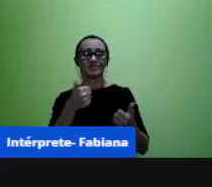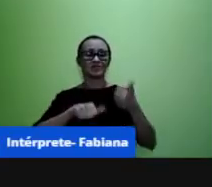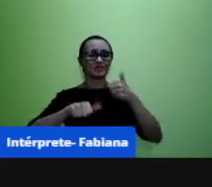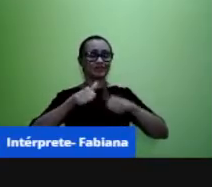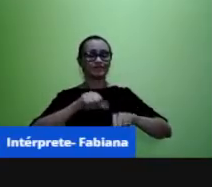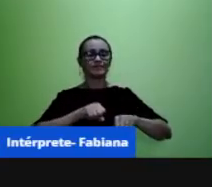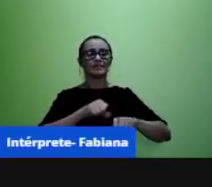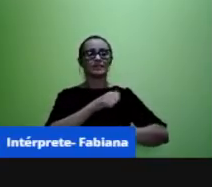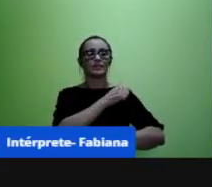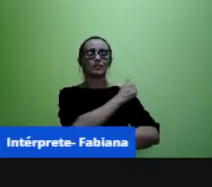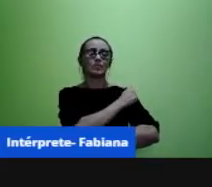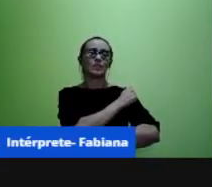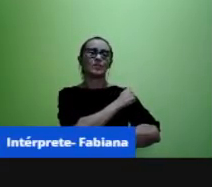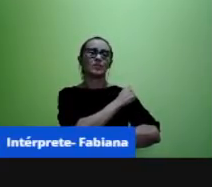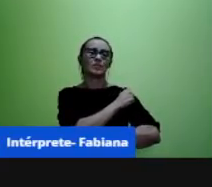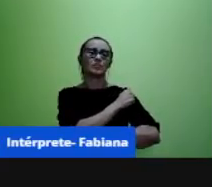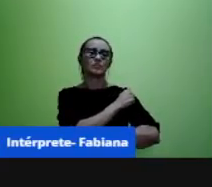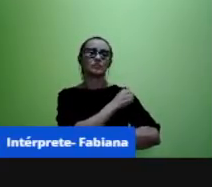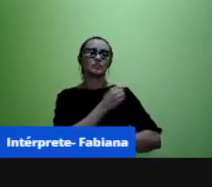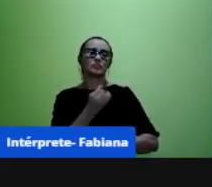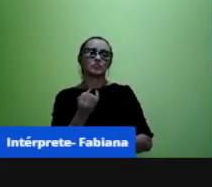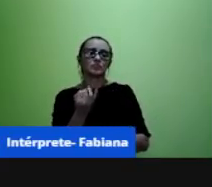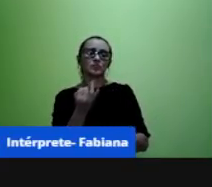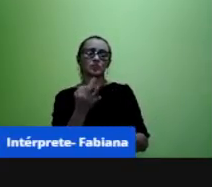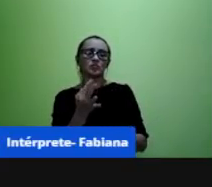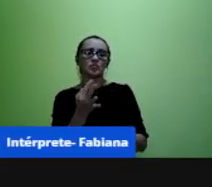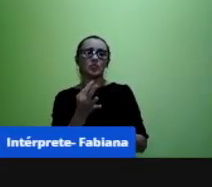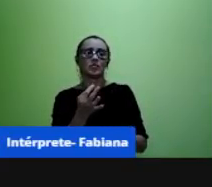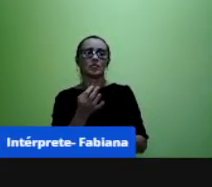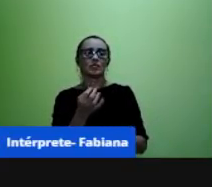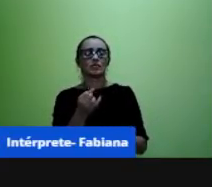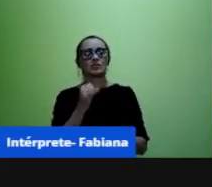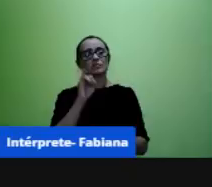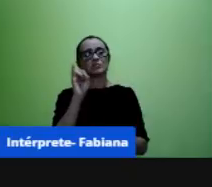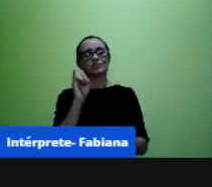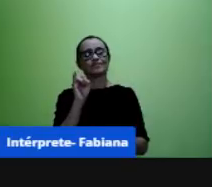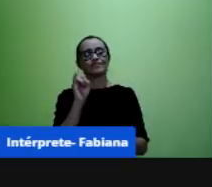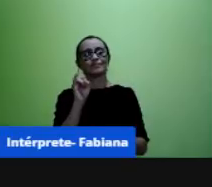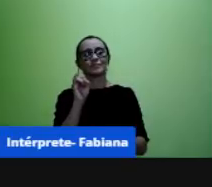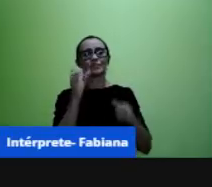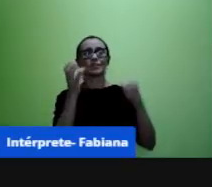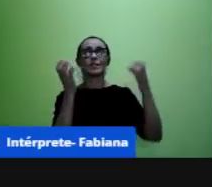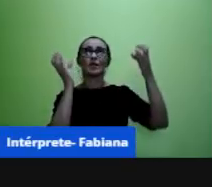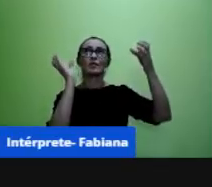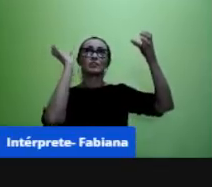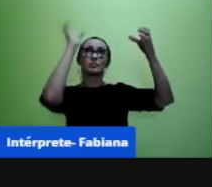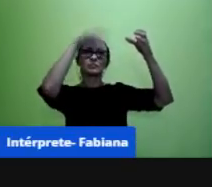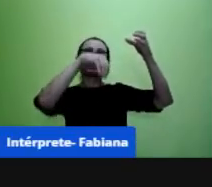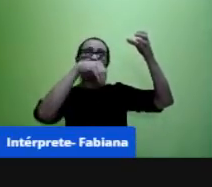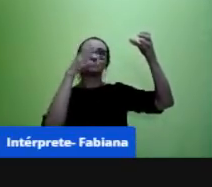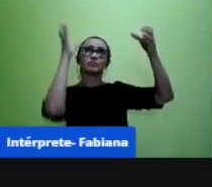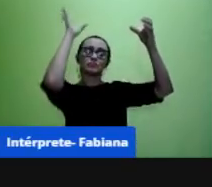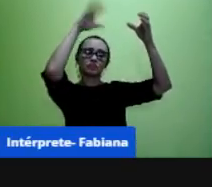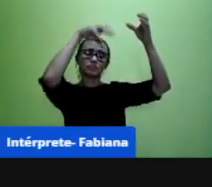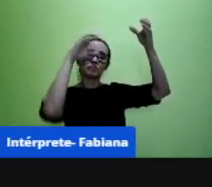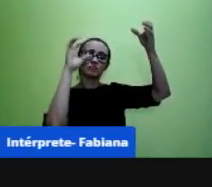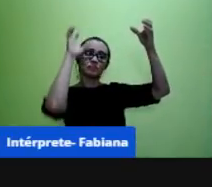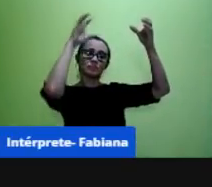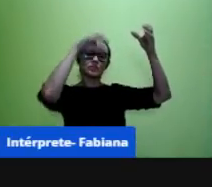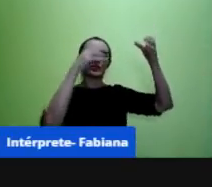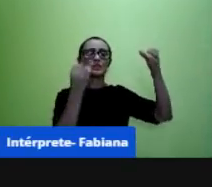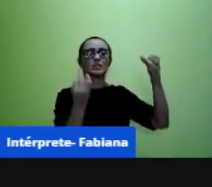aluno pela quantidade de acertos de cestas que ele realizou, mas também eu tenho que levar em conta o processo